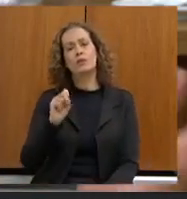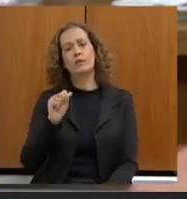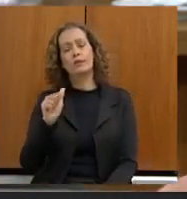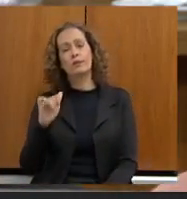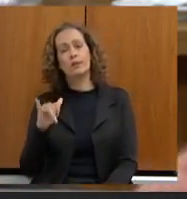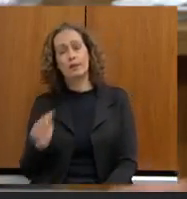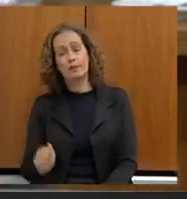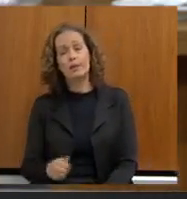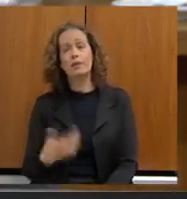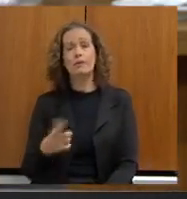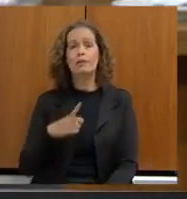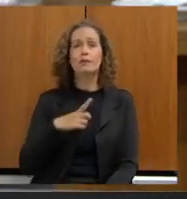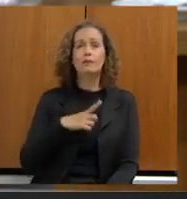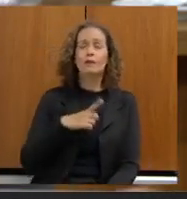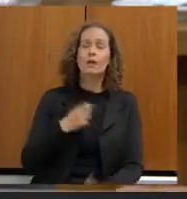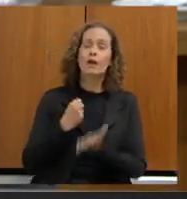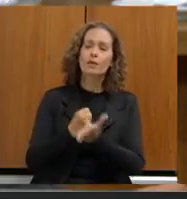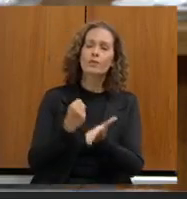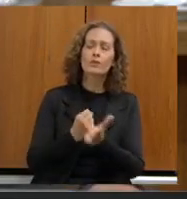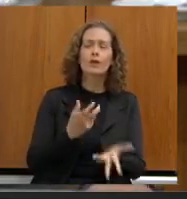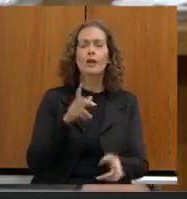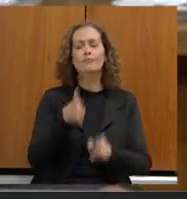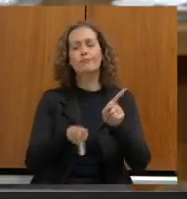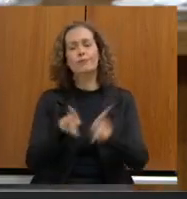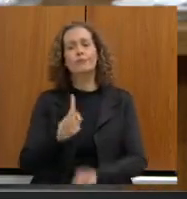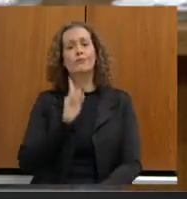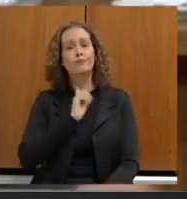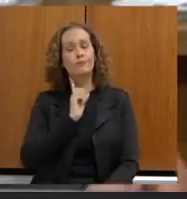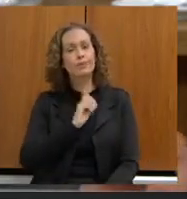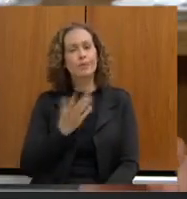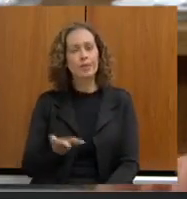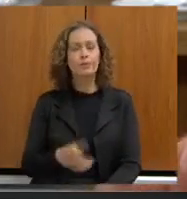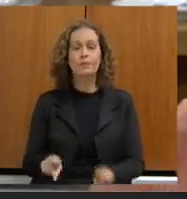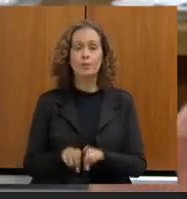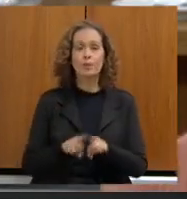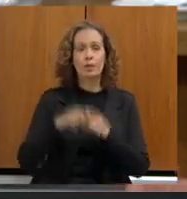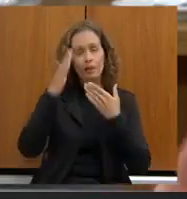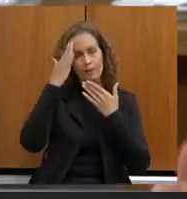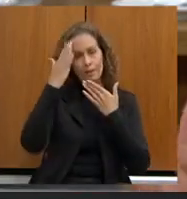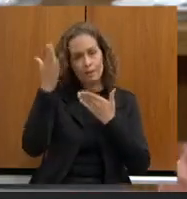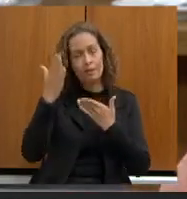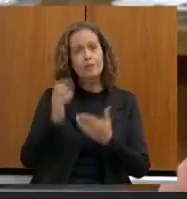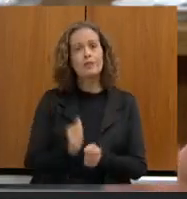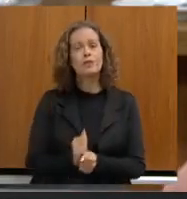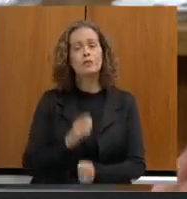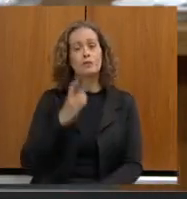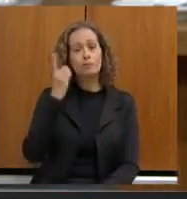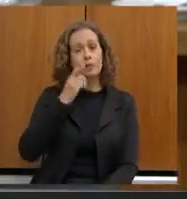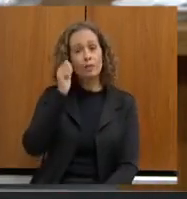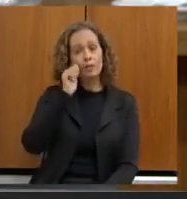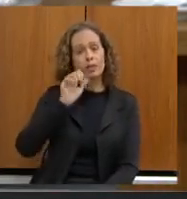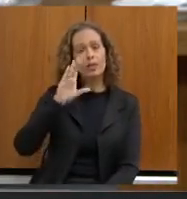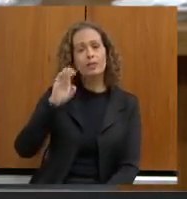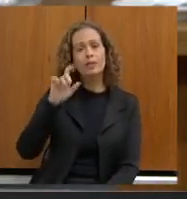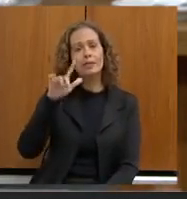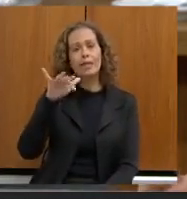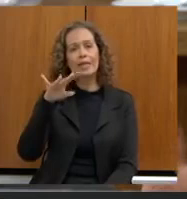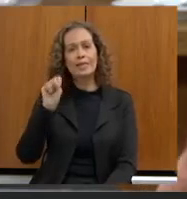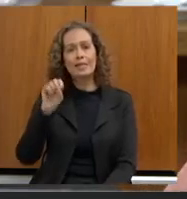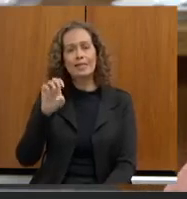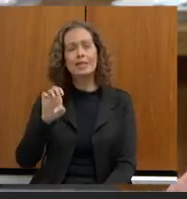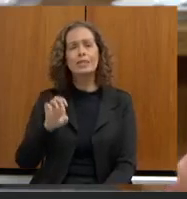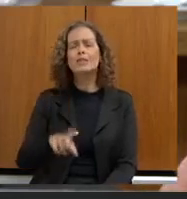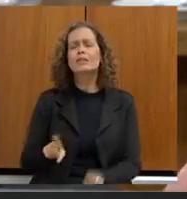atender a tantos mineiros sendo é pública da mesma forma agradeço aqui a deputada felizes laviola que sempre tem